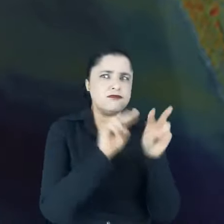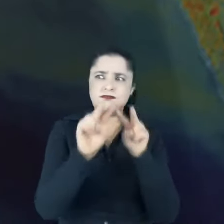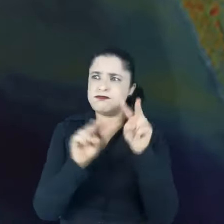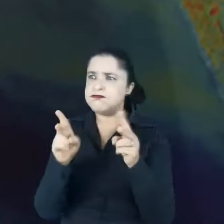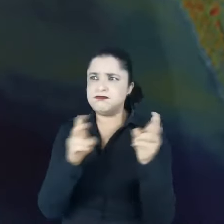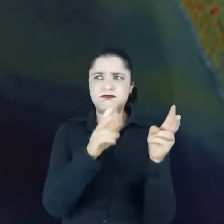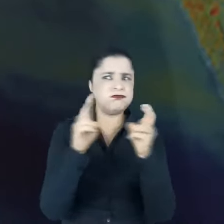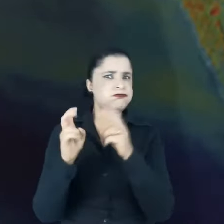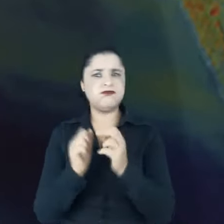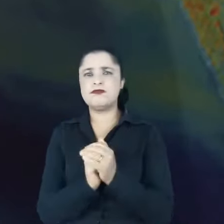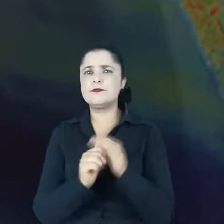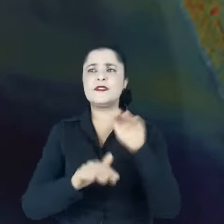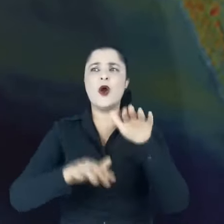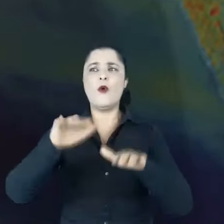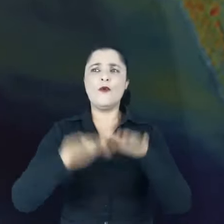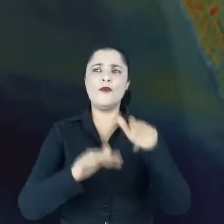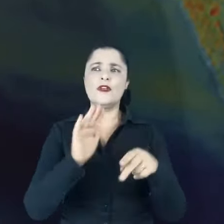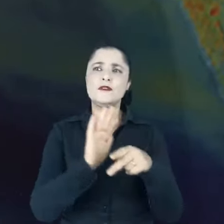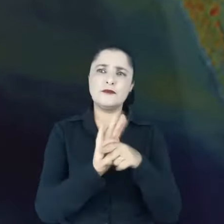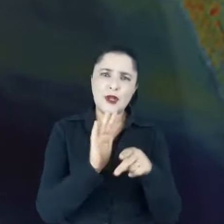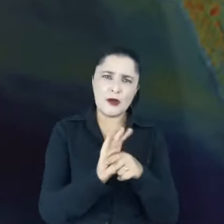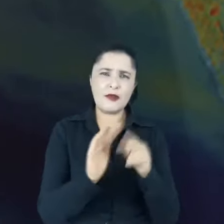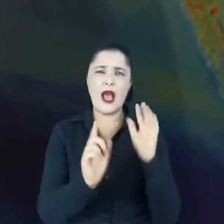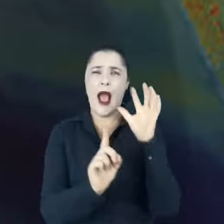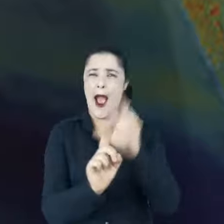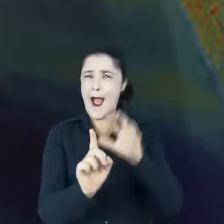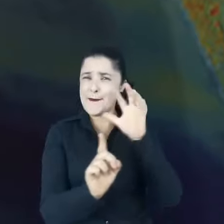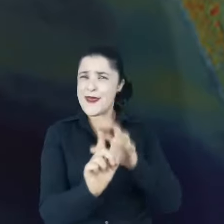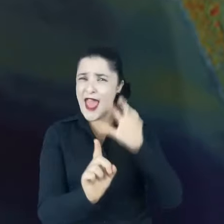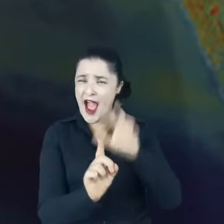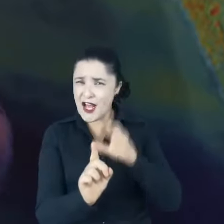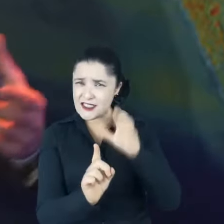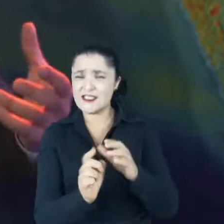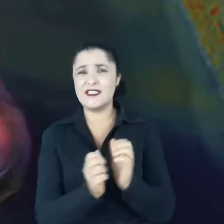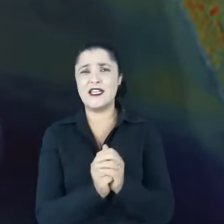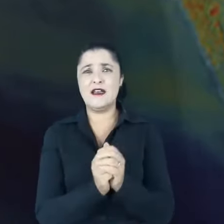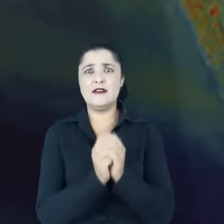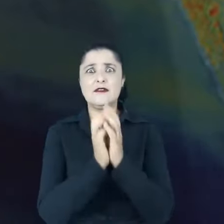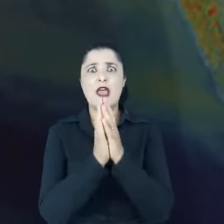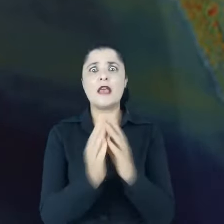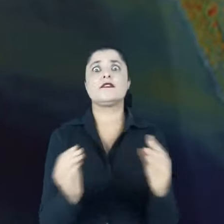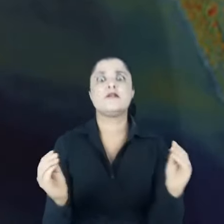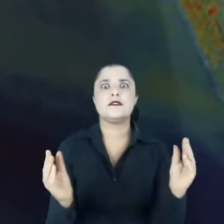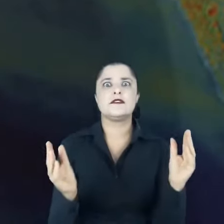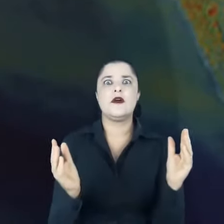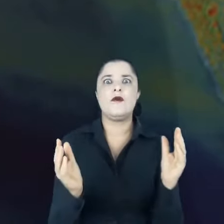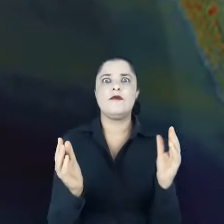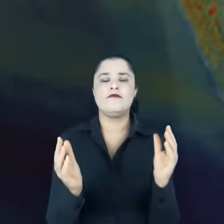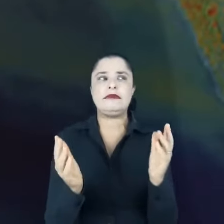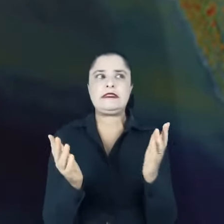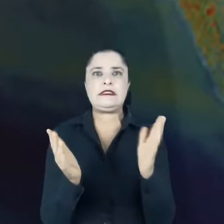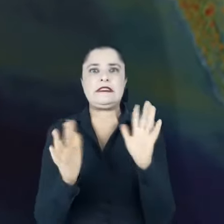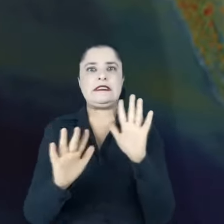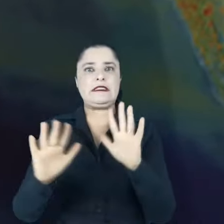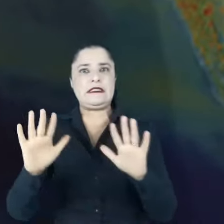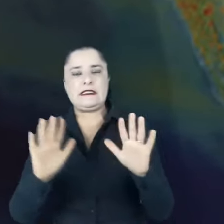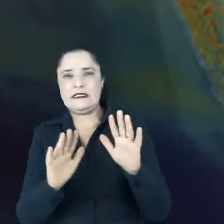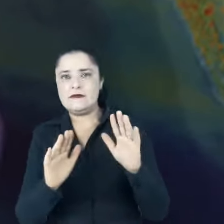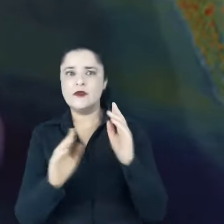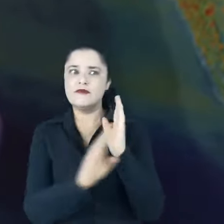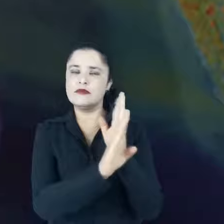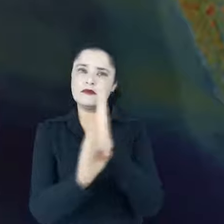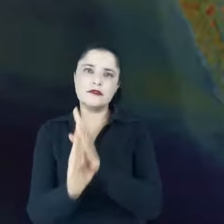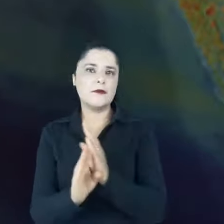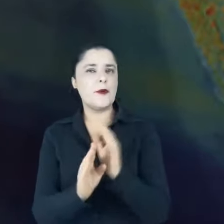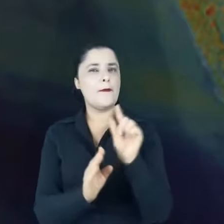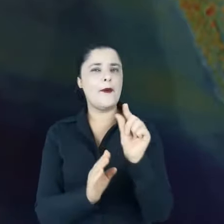talvez, ameaça de extinção, que foi o que a gente encontrou recentemente.